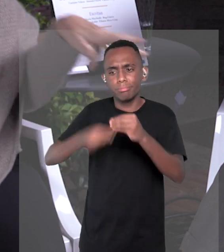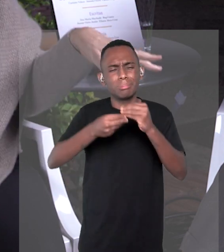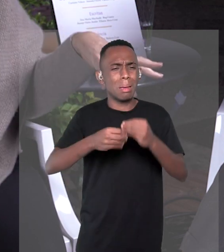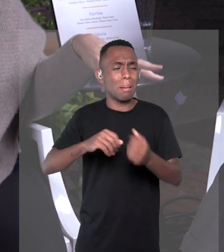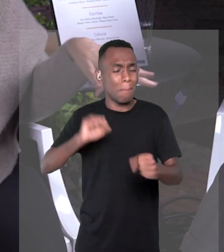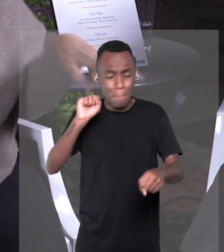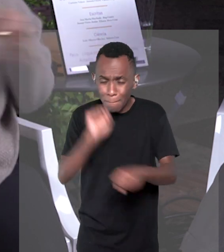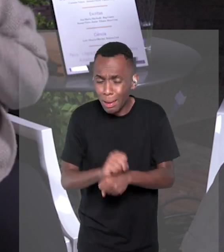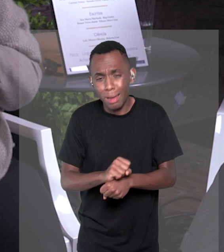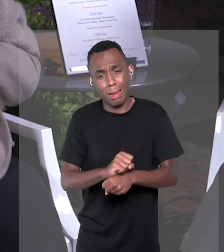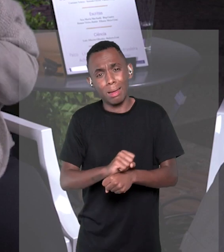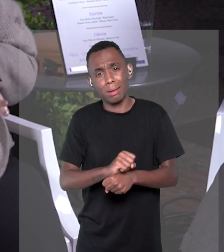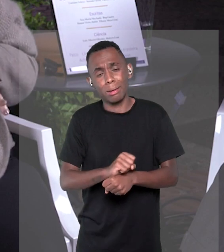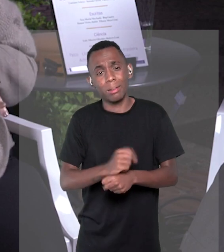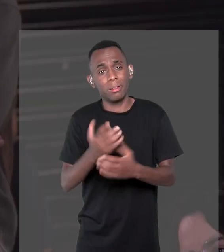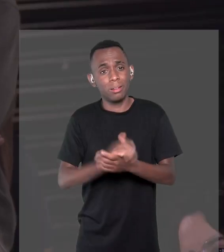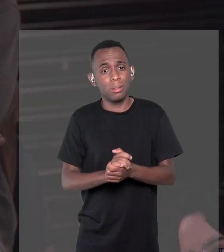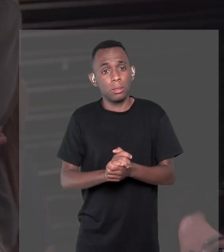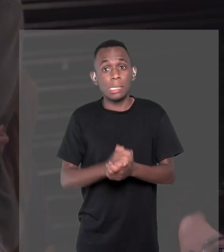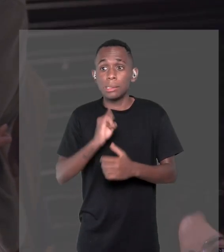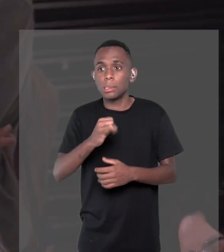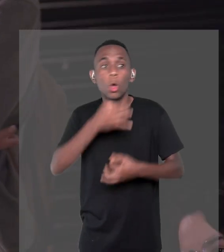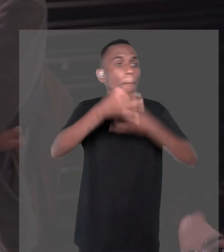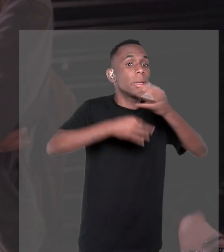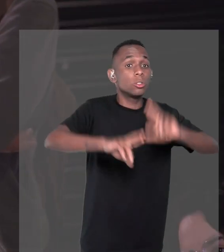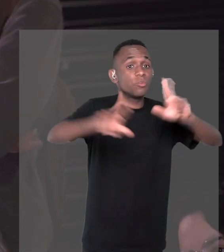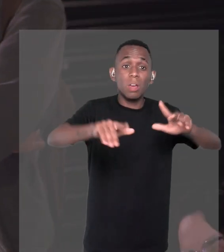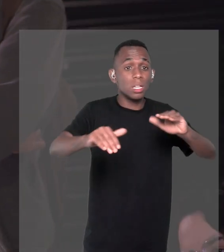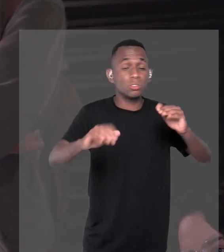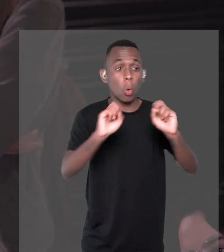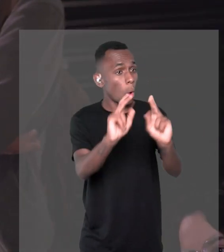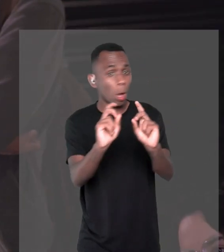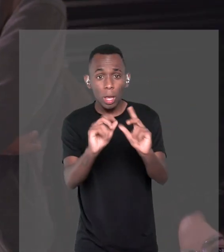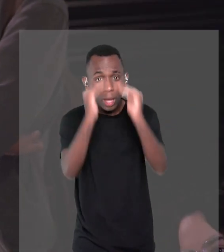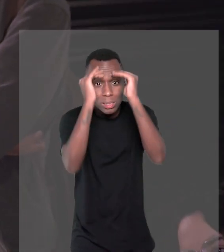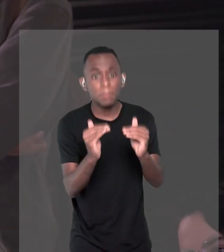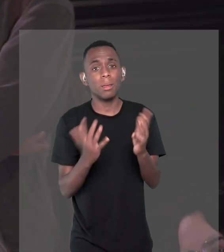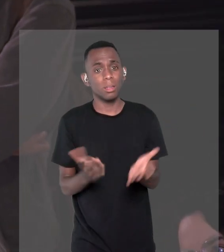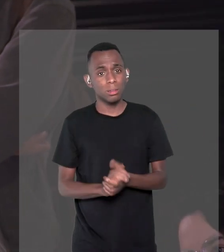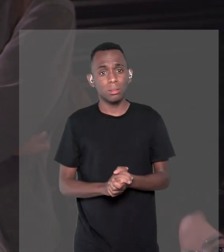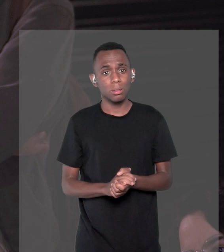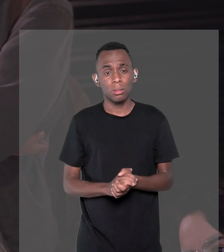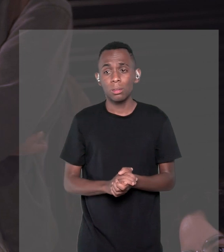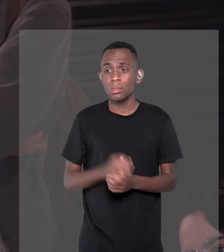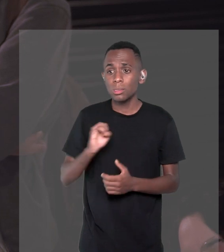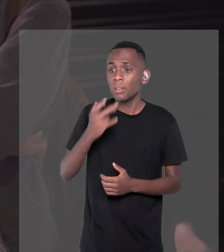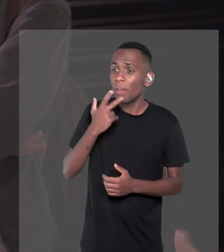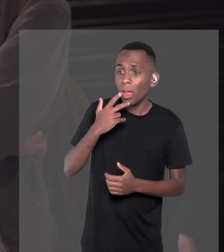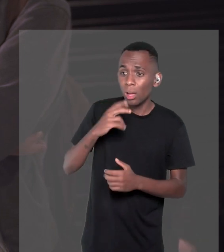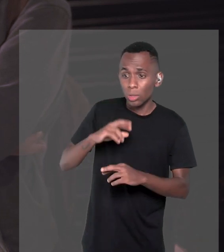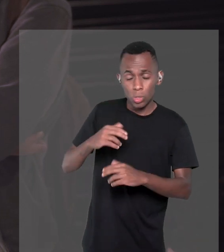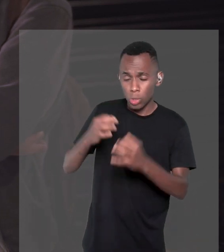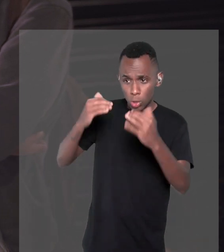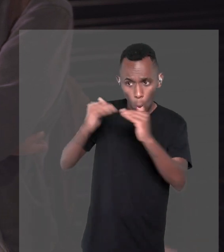praticamos democracia falando dela. Né? Isso, para mim, é uma coisa importante. Só te